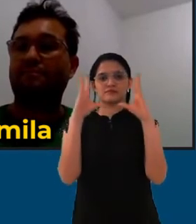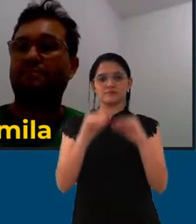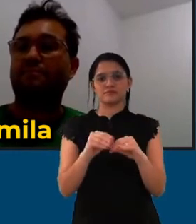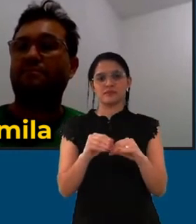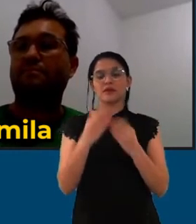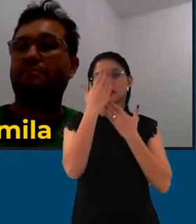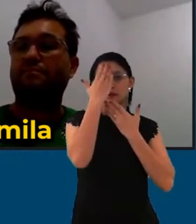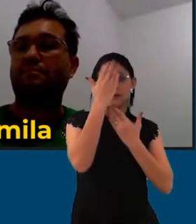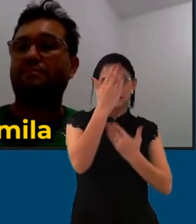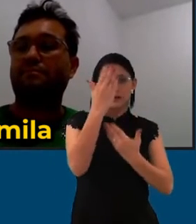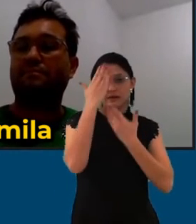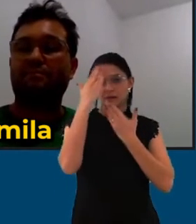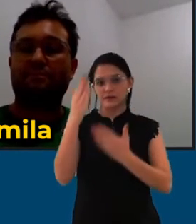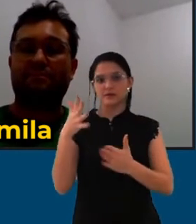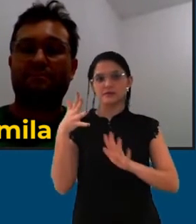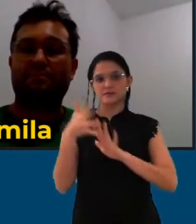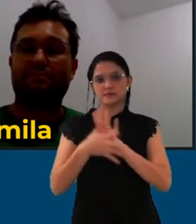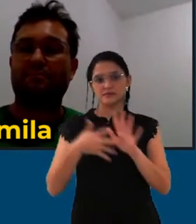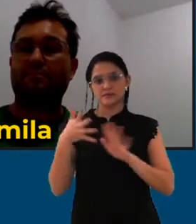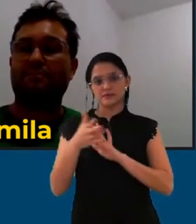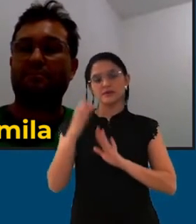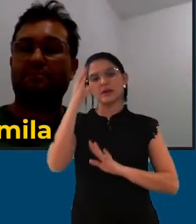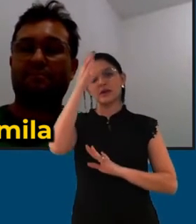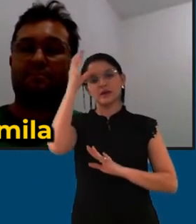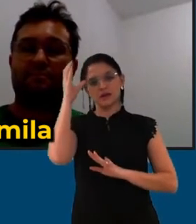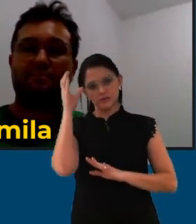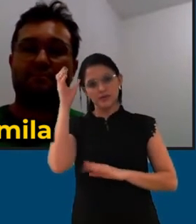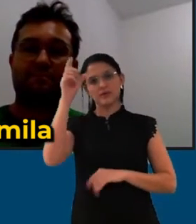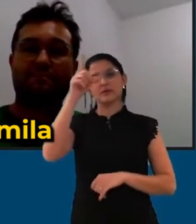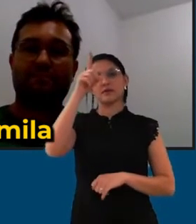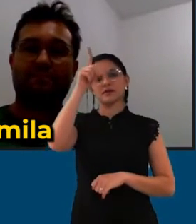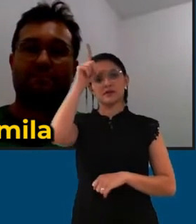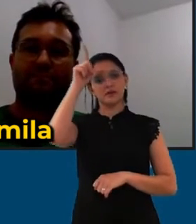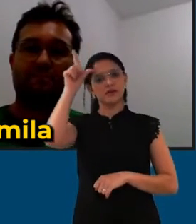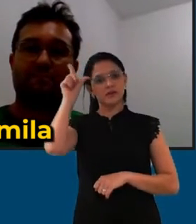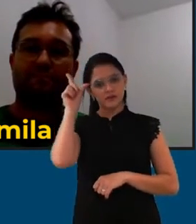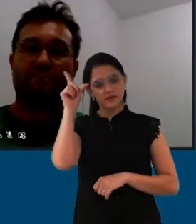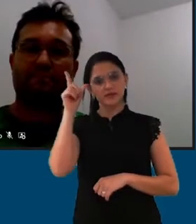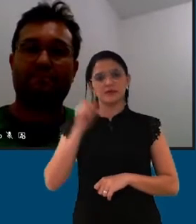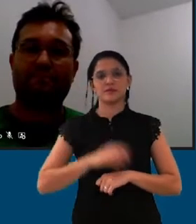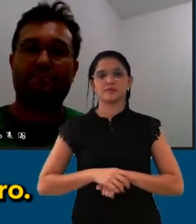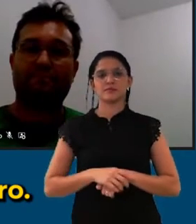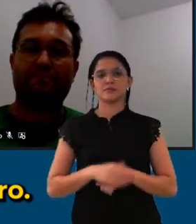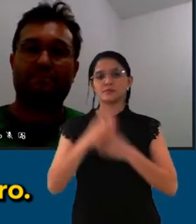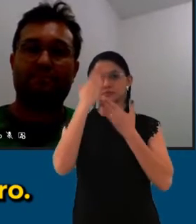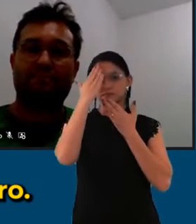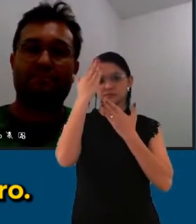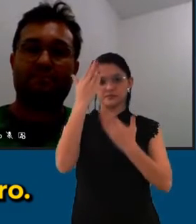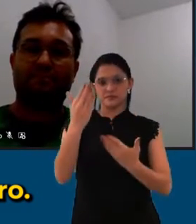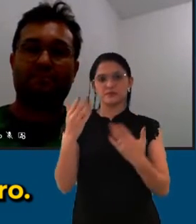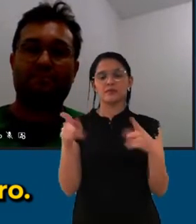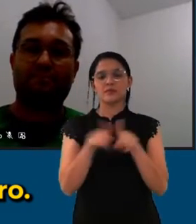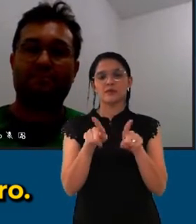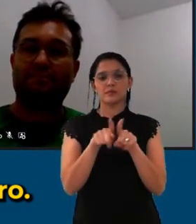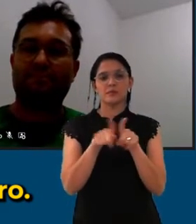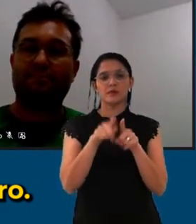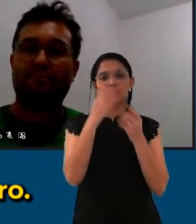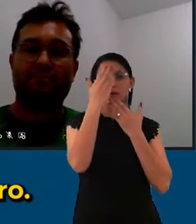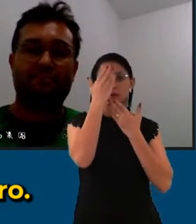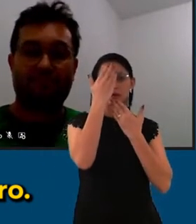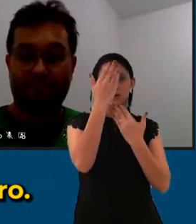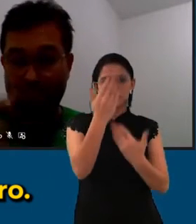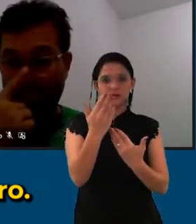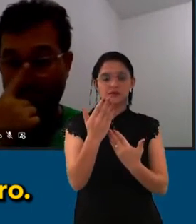aos profissionais de Libras, a Camila Marques Soares, o Leandro Pessoa da Silva, o pessoal